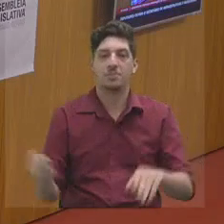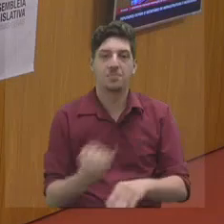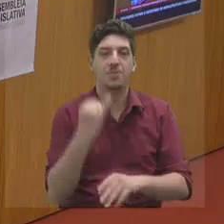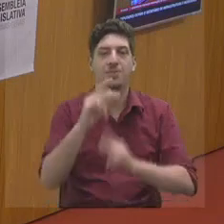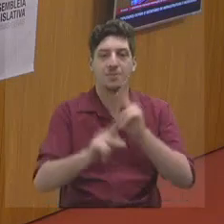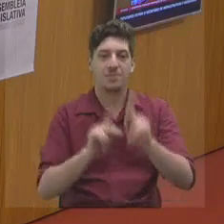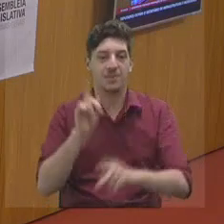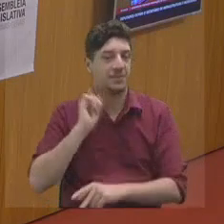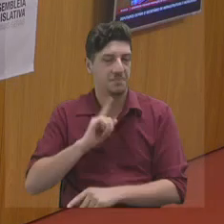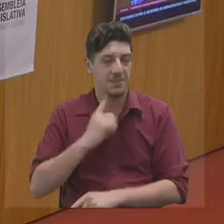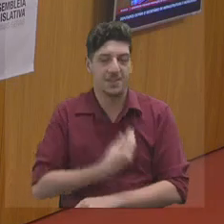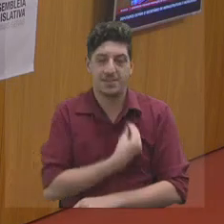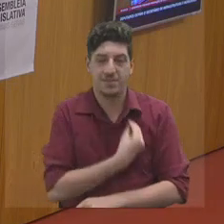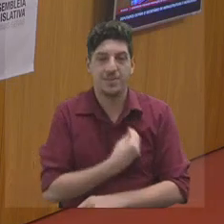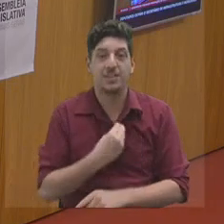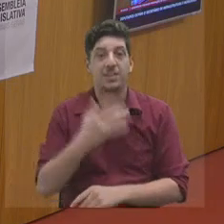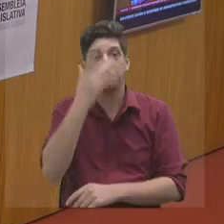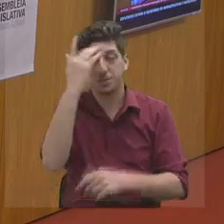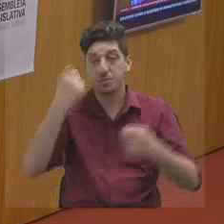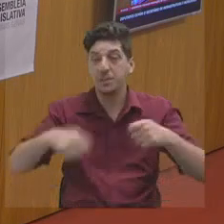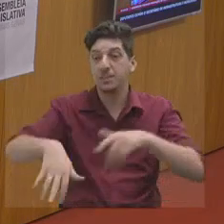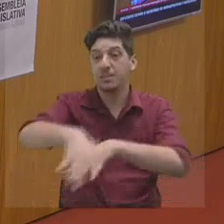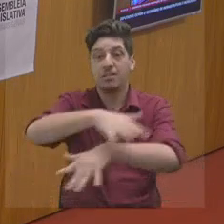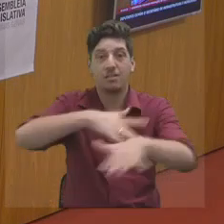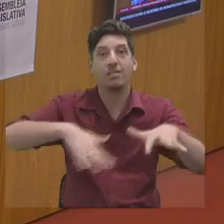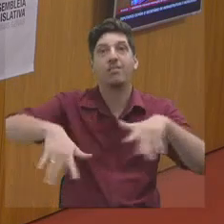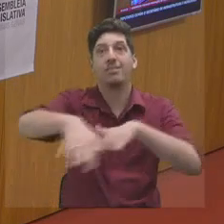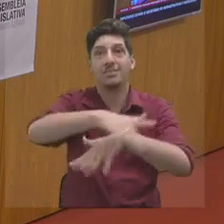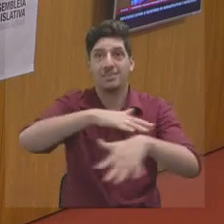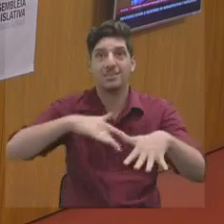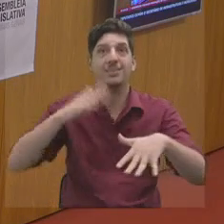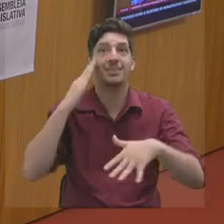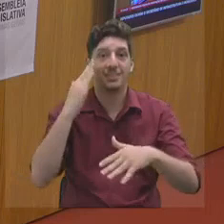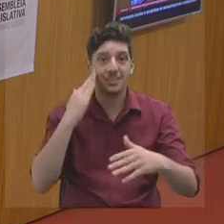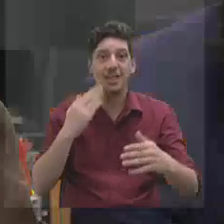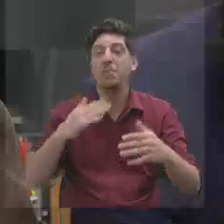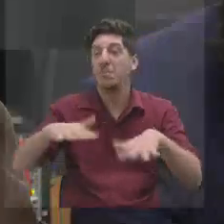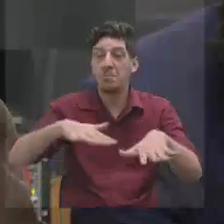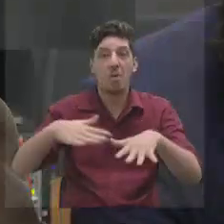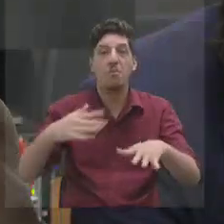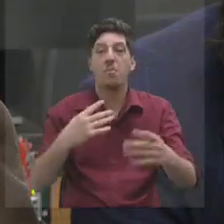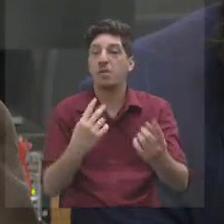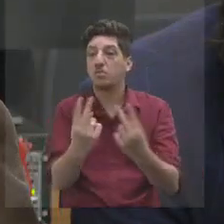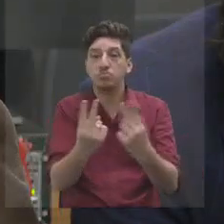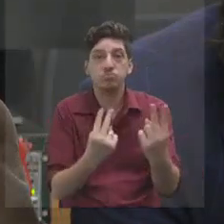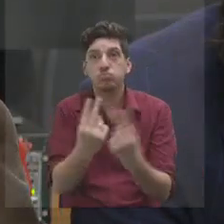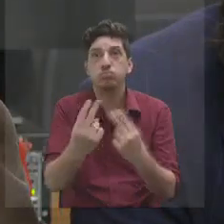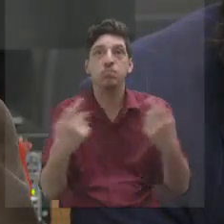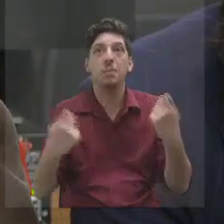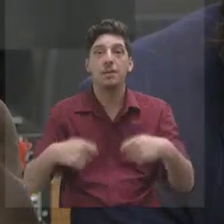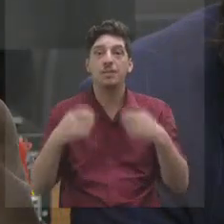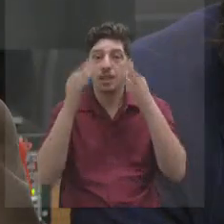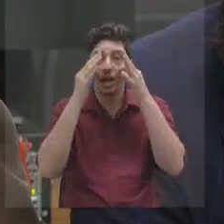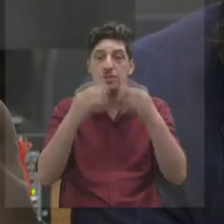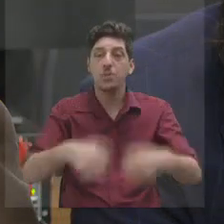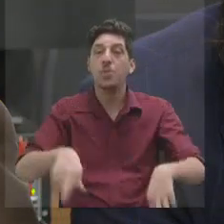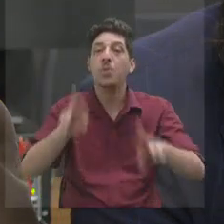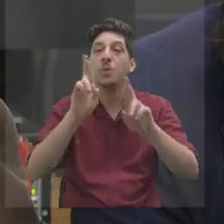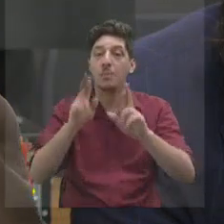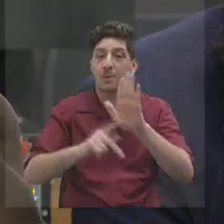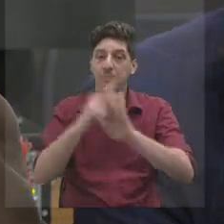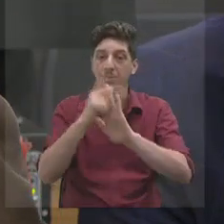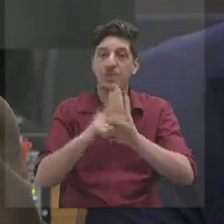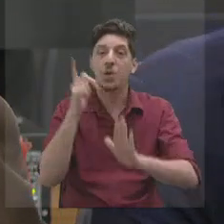né as pessoas precisam se locomover precisam ter essa atenção e a gente espera muito que esses projetos se tornem realidade